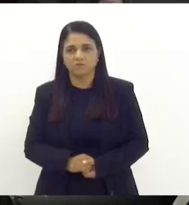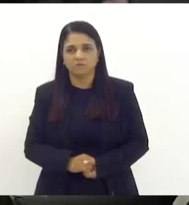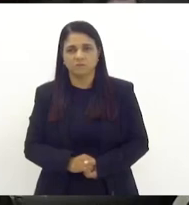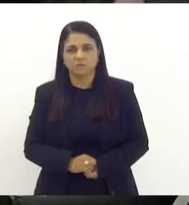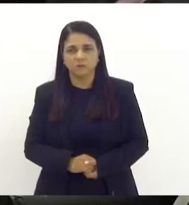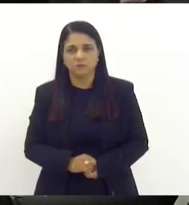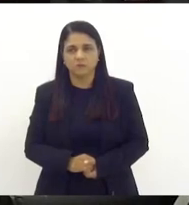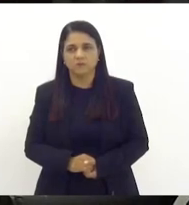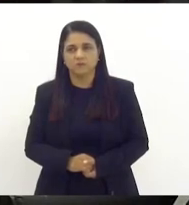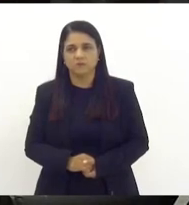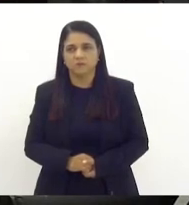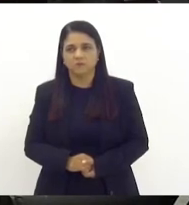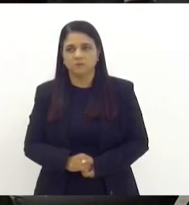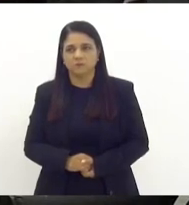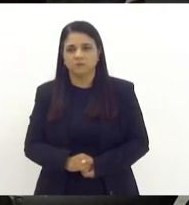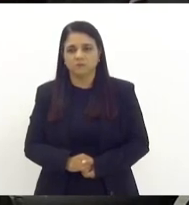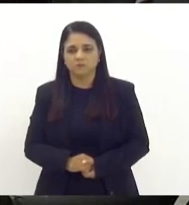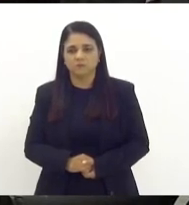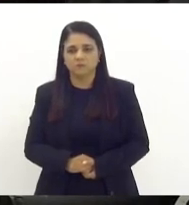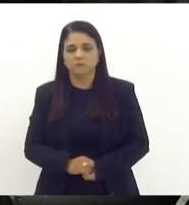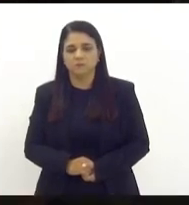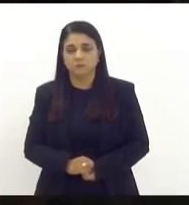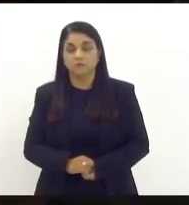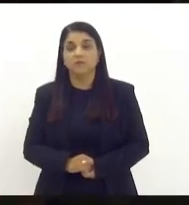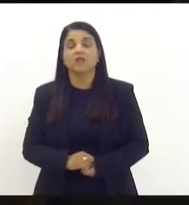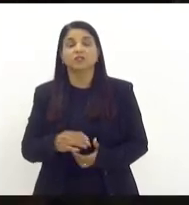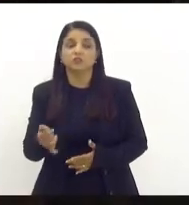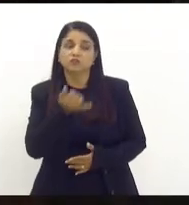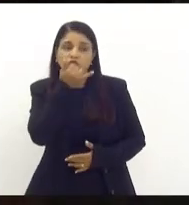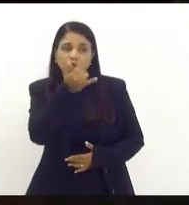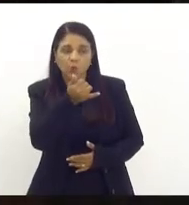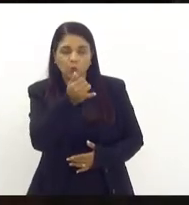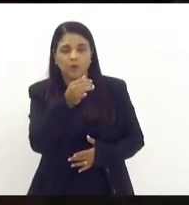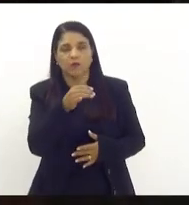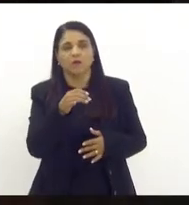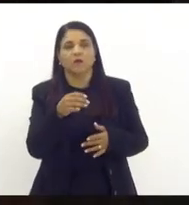Religiosa e Comércio